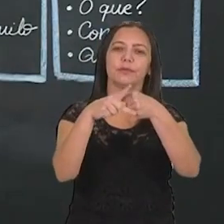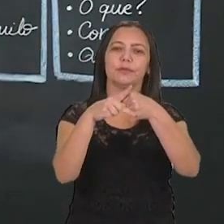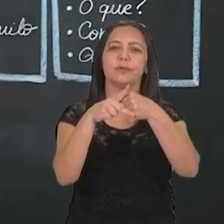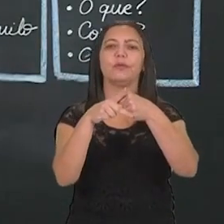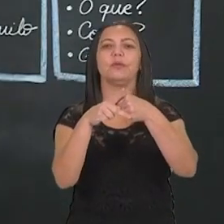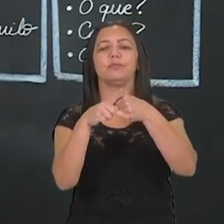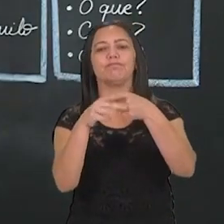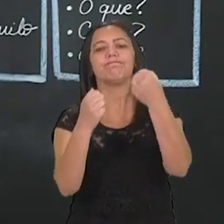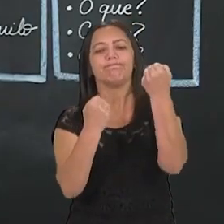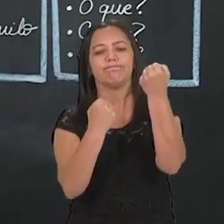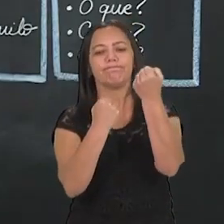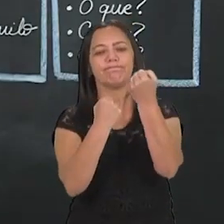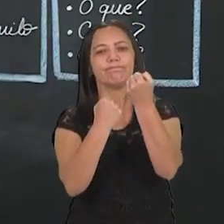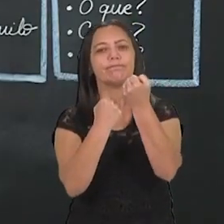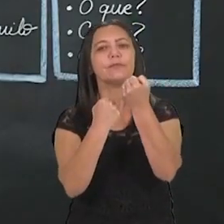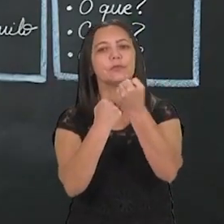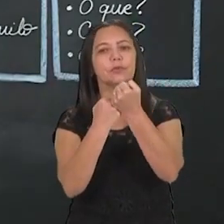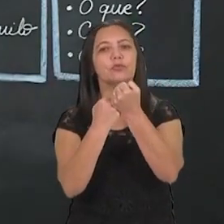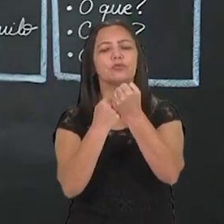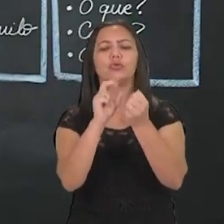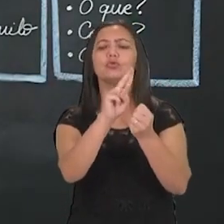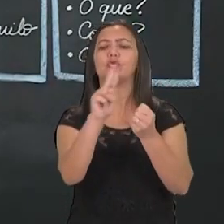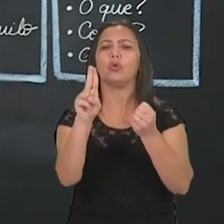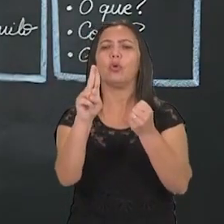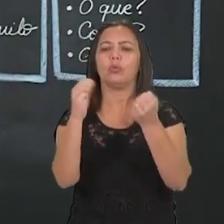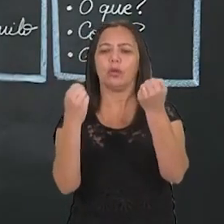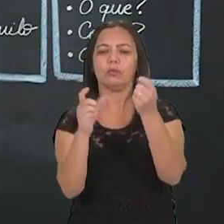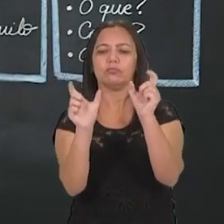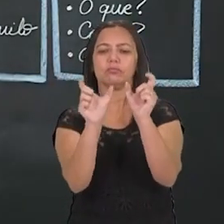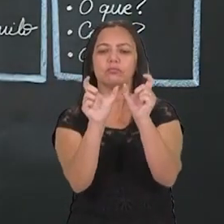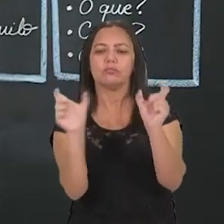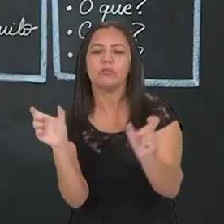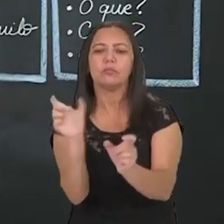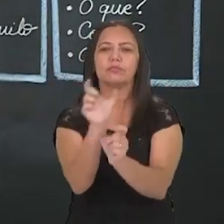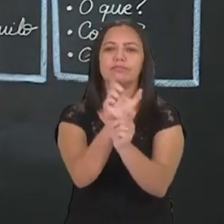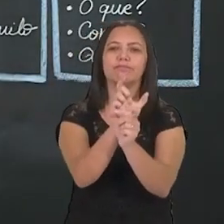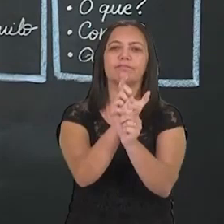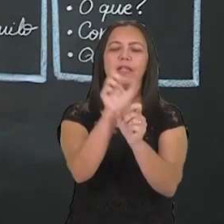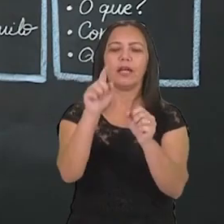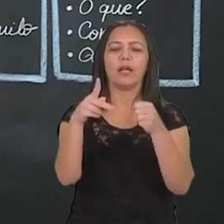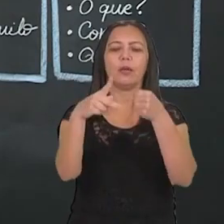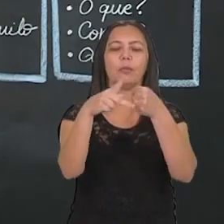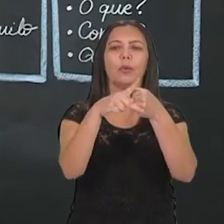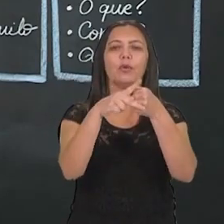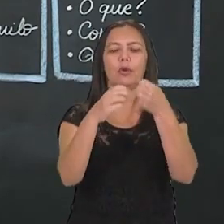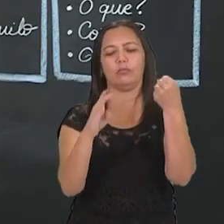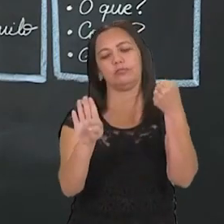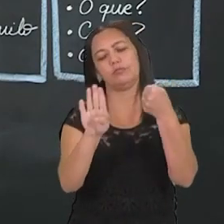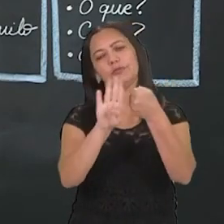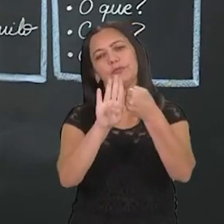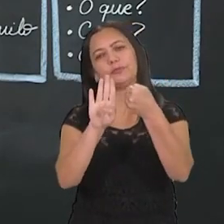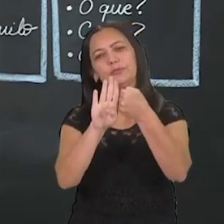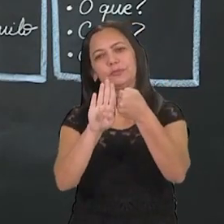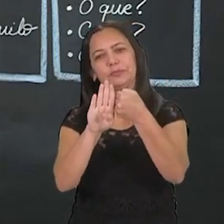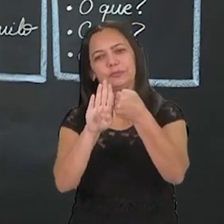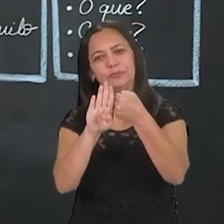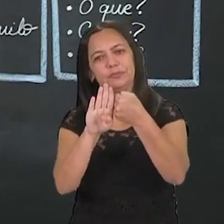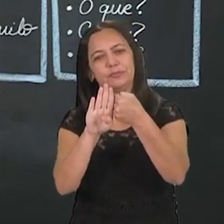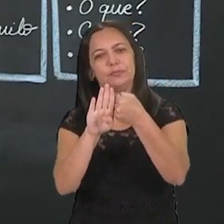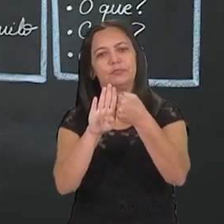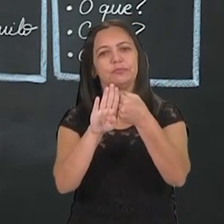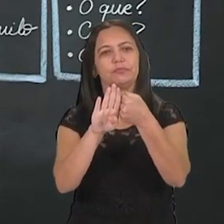os pronomes que têm a função de substituir um nome. Esses vão ganhar o nome de pronomes